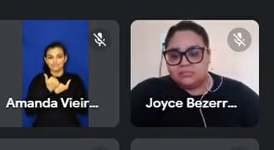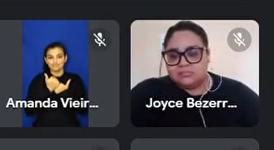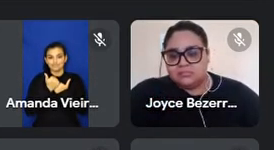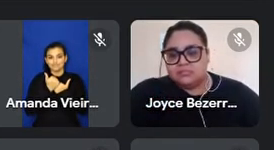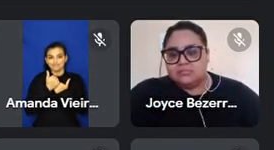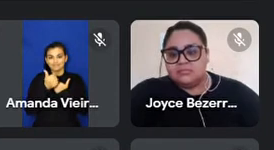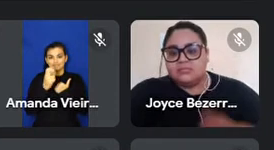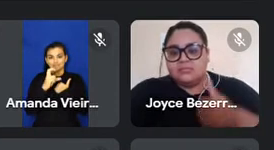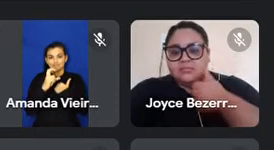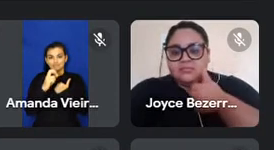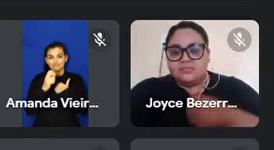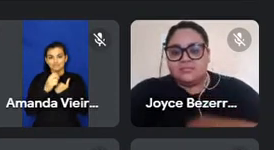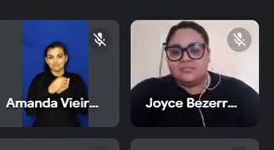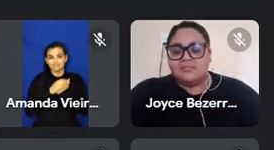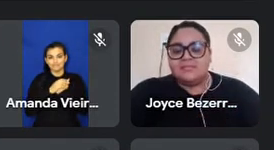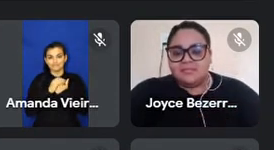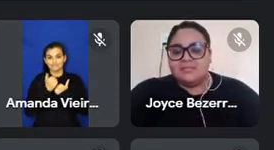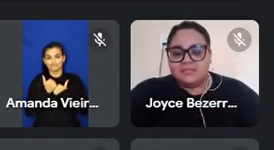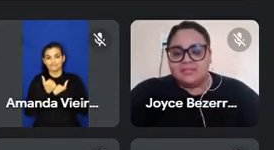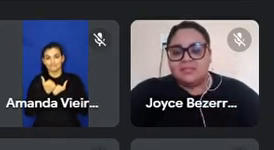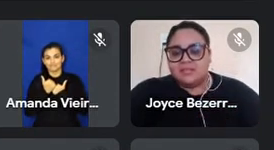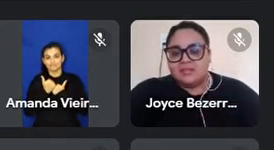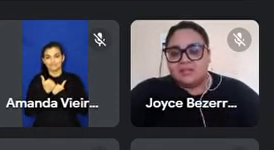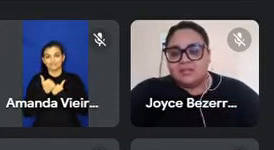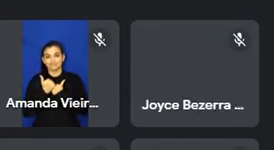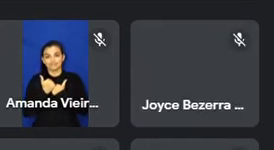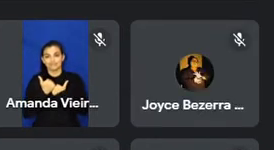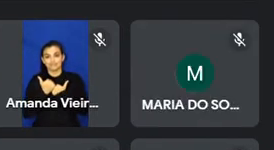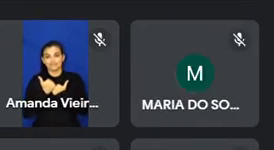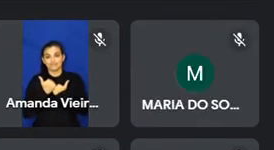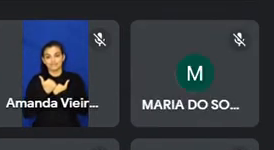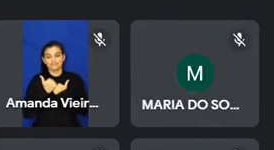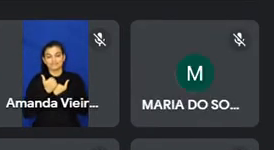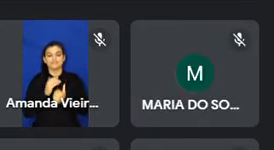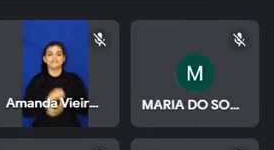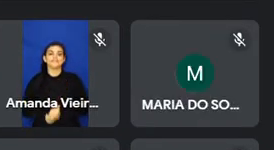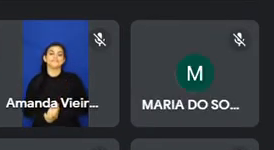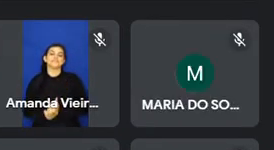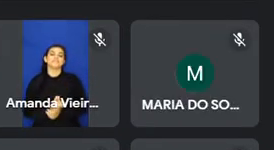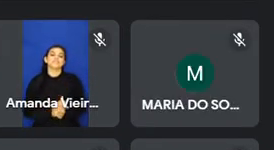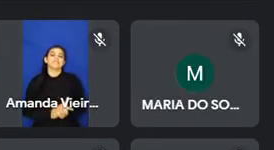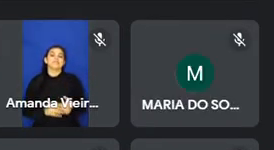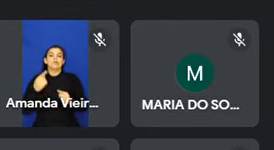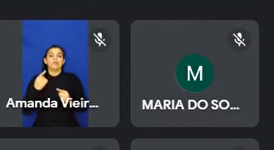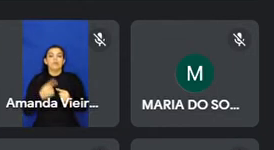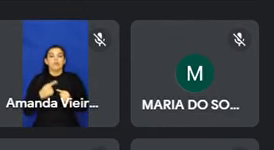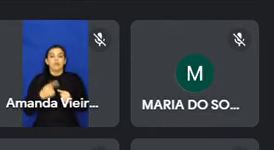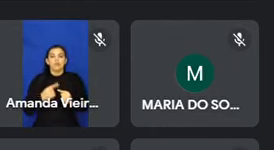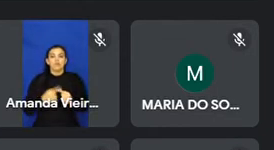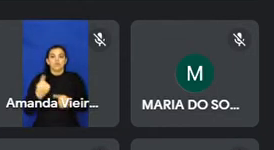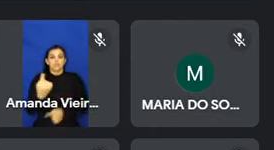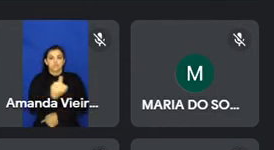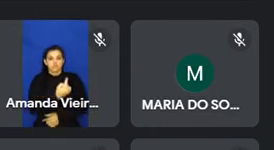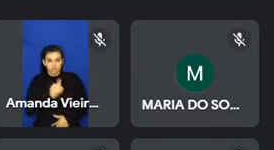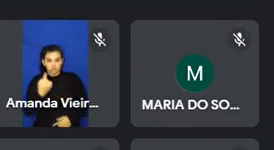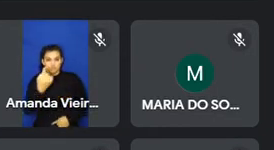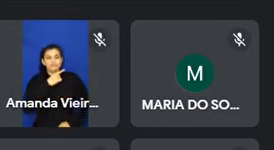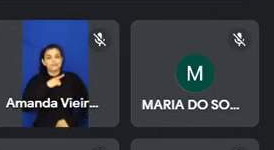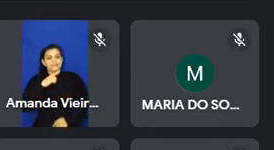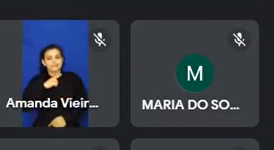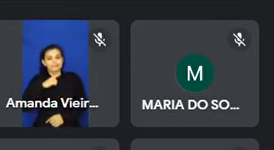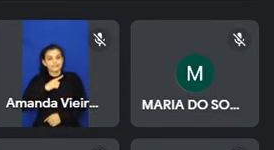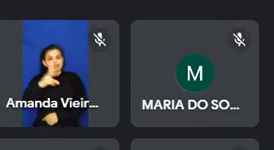mais rápida e eficiente? Porque a gente já teve a geração de uma série de células de memória.